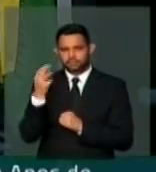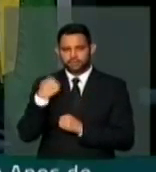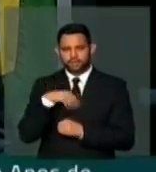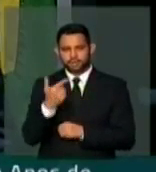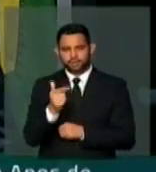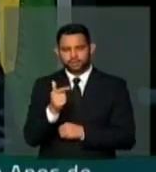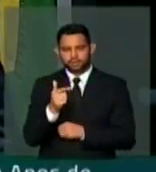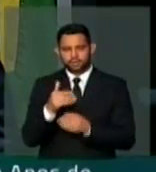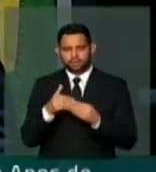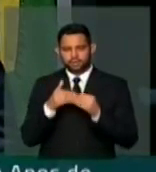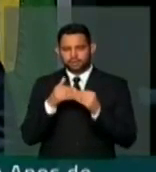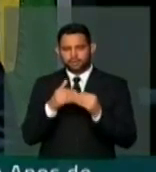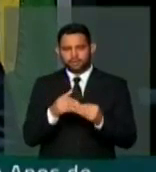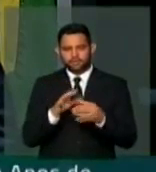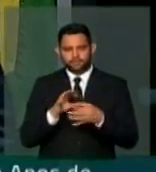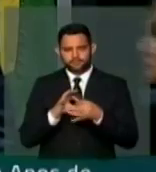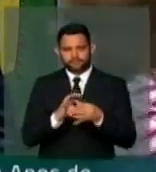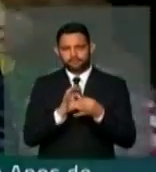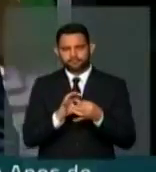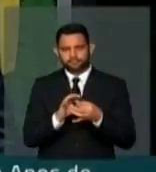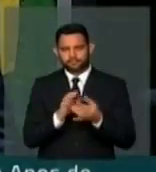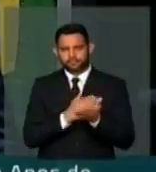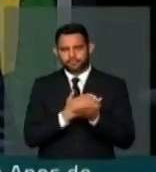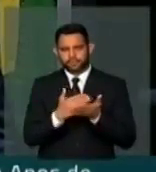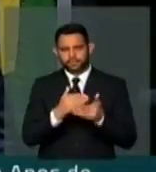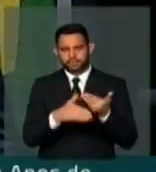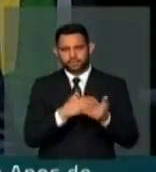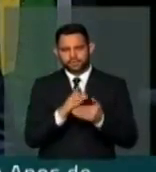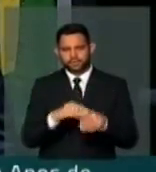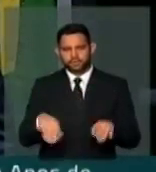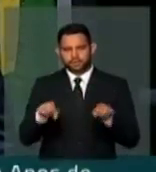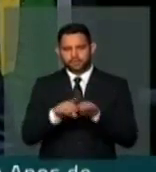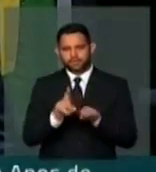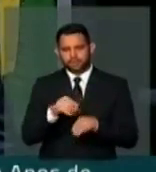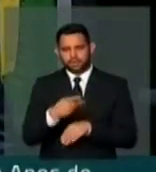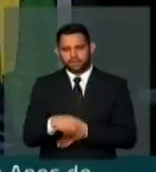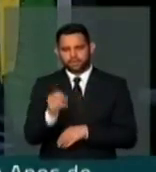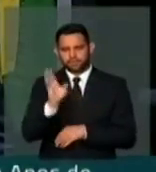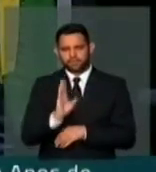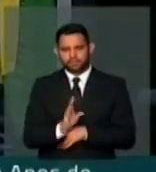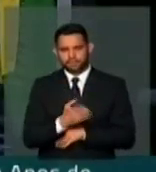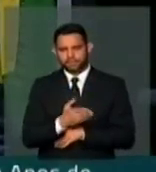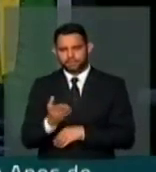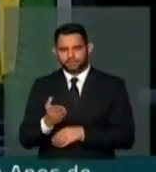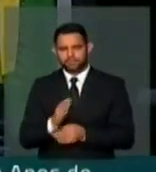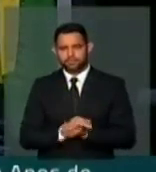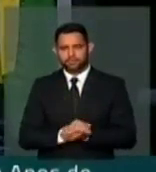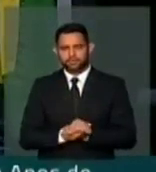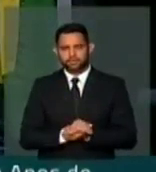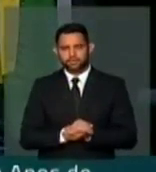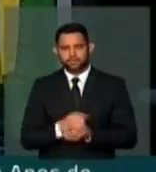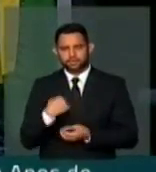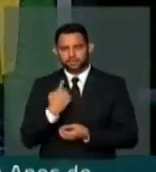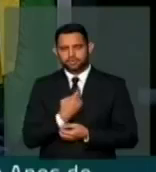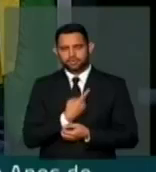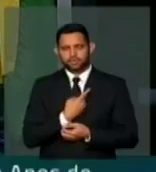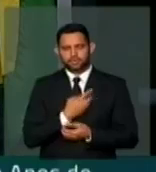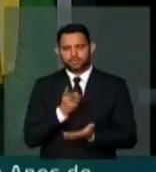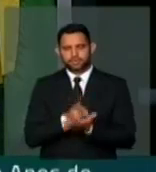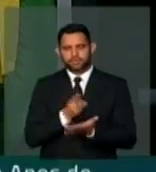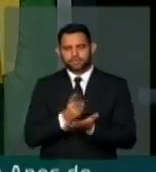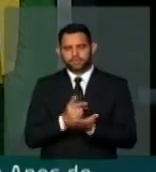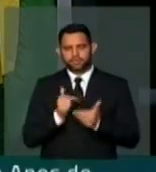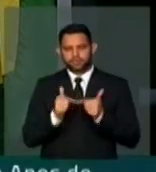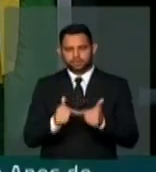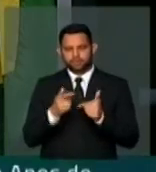ainda não levaram a consolidar o processo democrático em nosso país. Nossa incessante